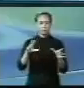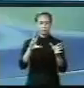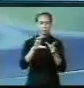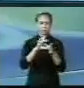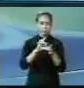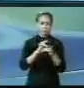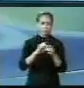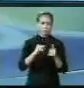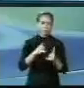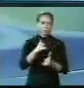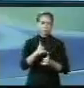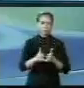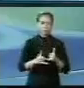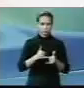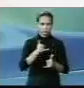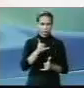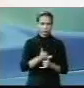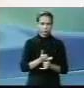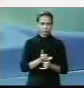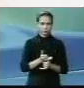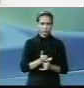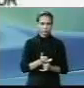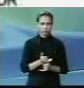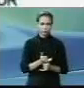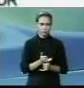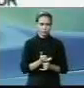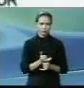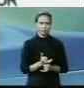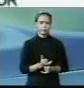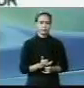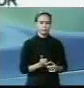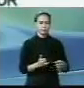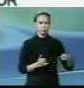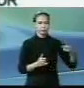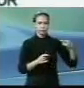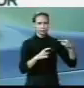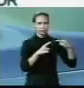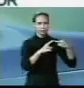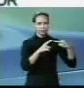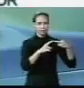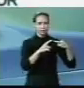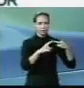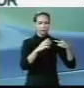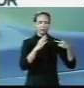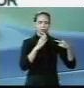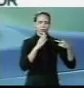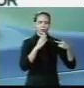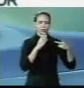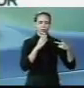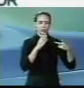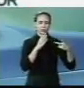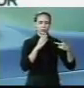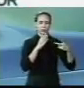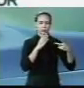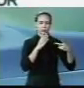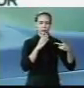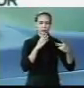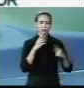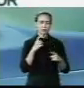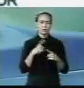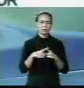ver futuramente. E o outro objetivo da aula de hoje é identificar os motivos do emprego de